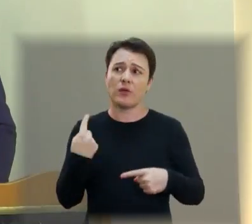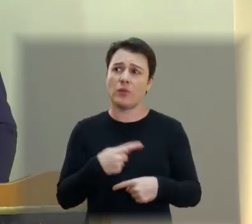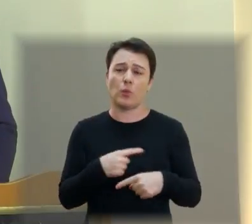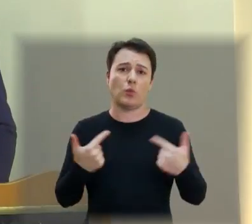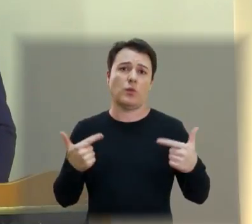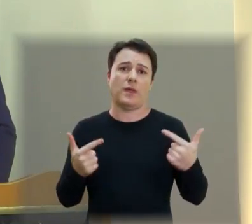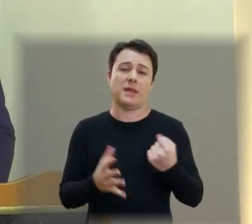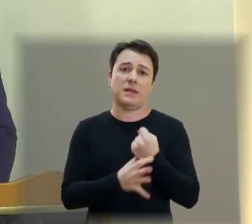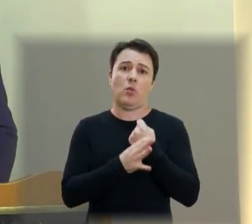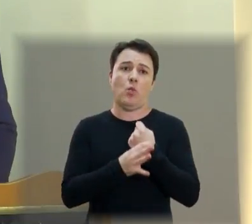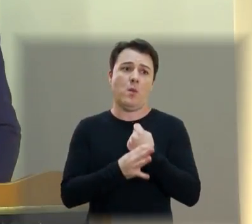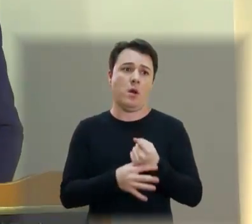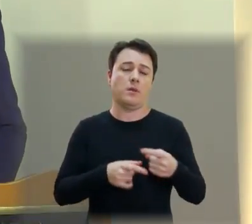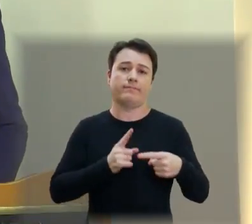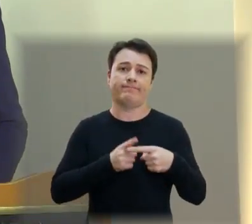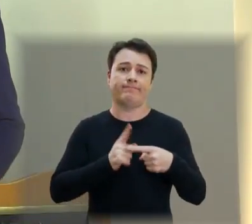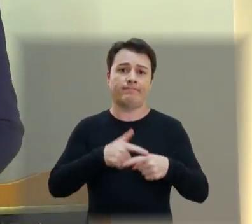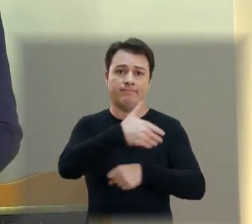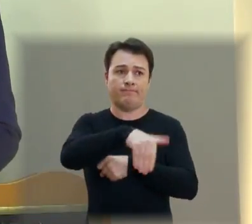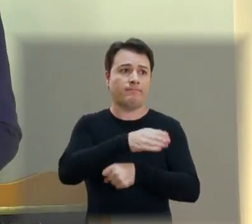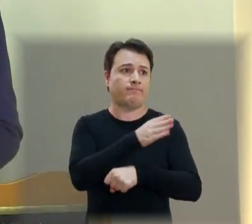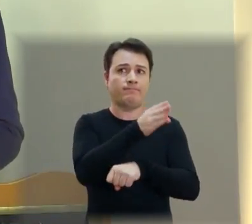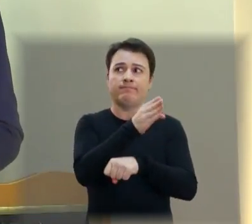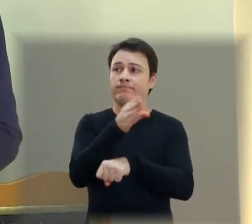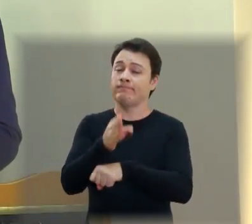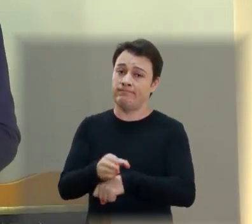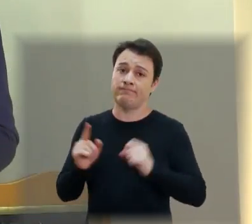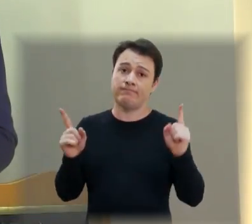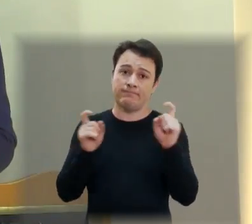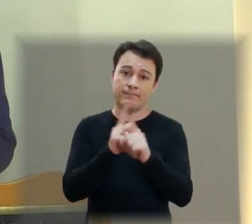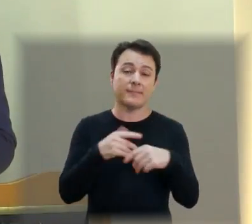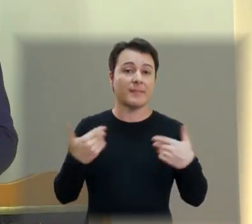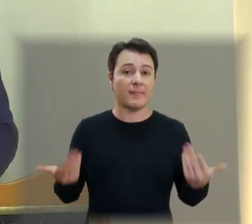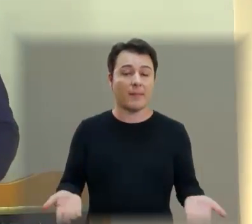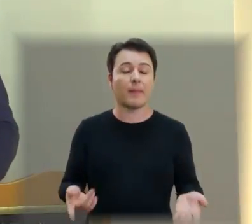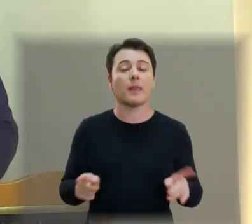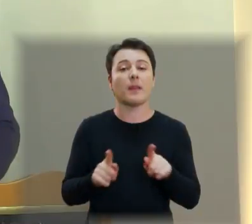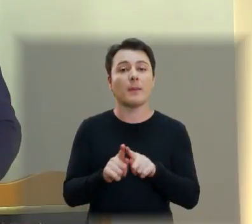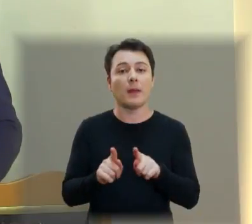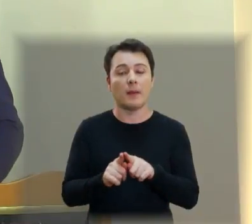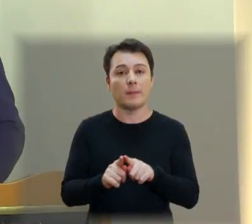muitas ruas e bairros da cidade. Né? Mas é isso, a gente também,